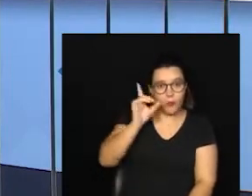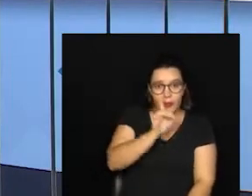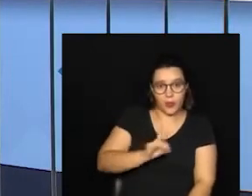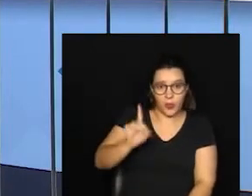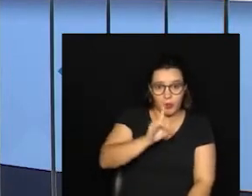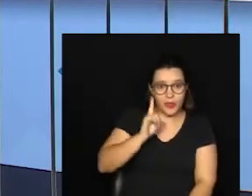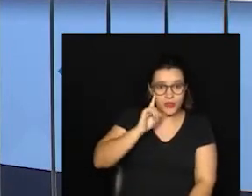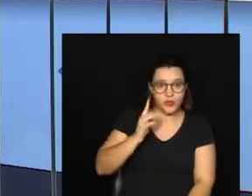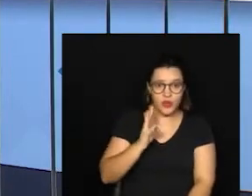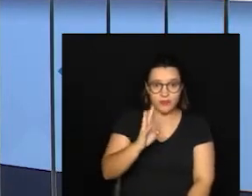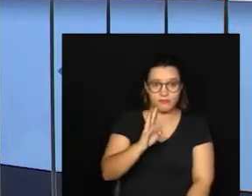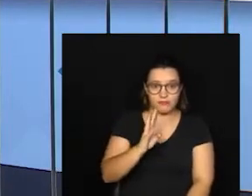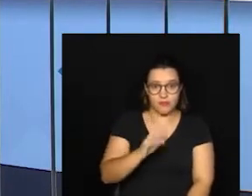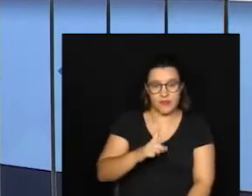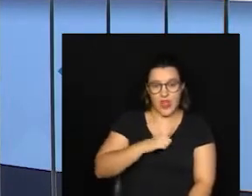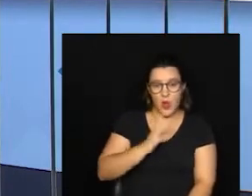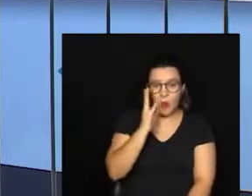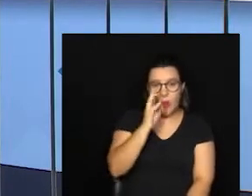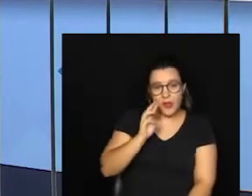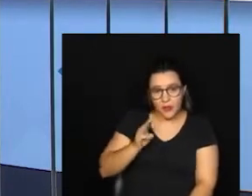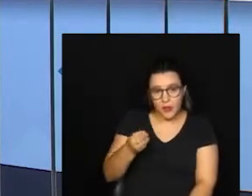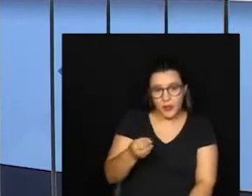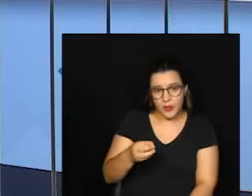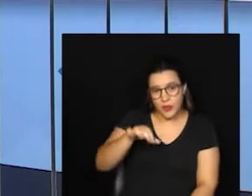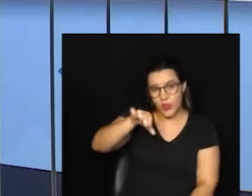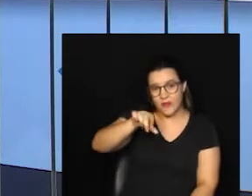o Brasil soma